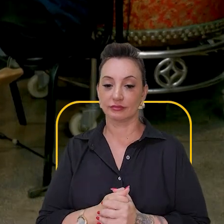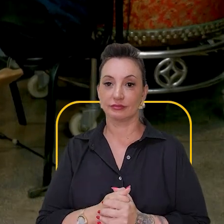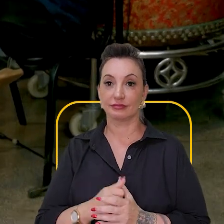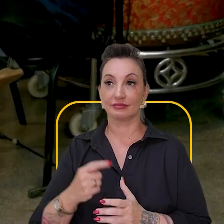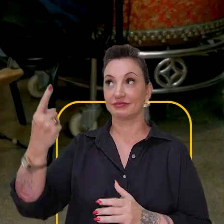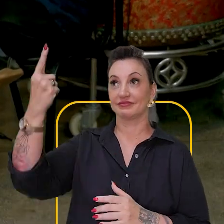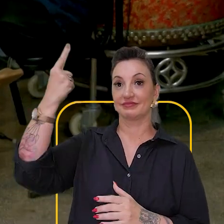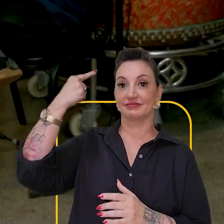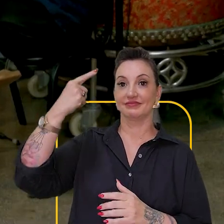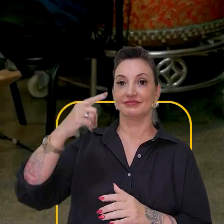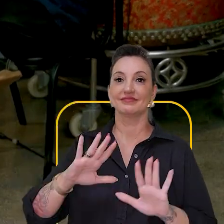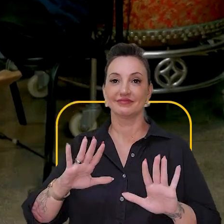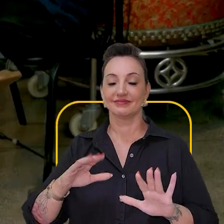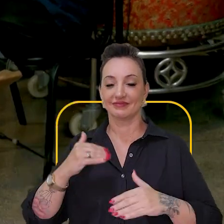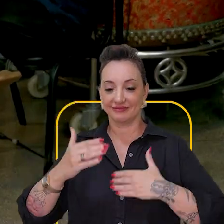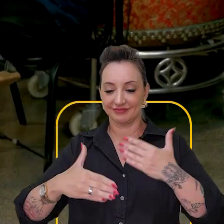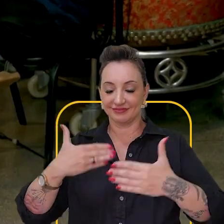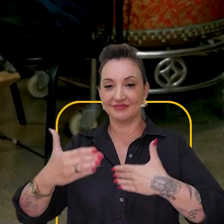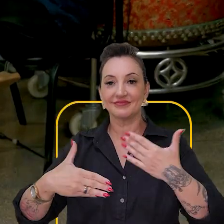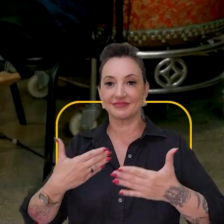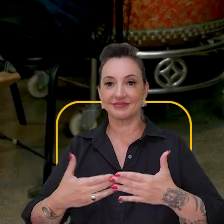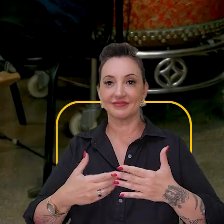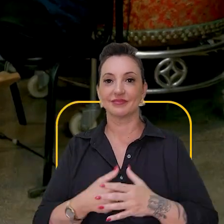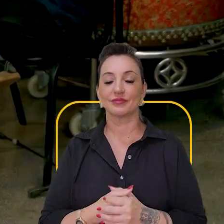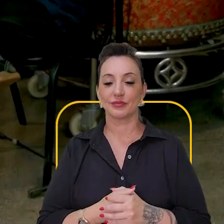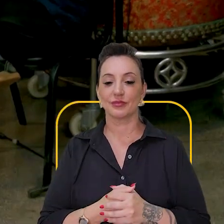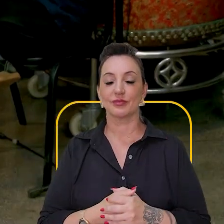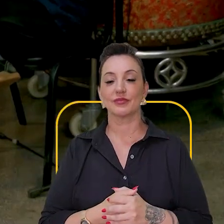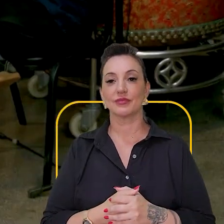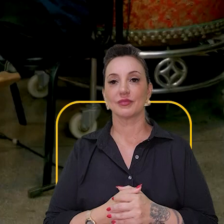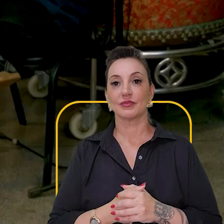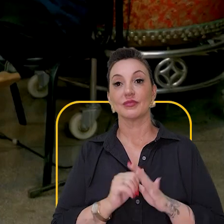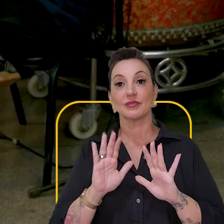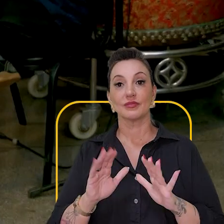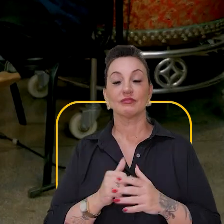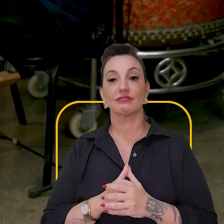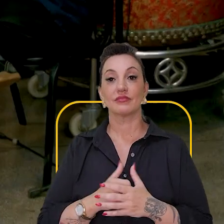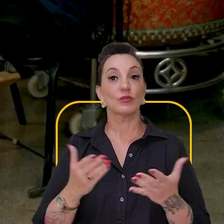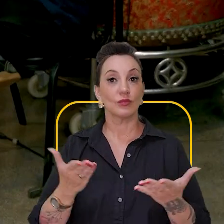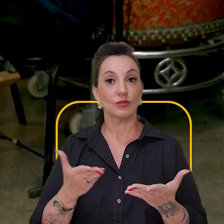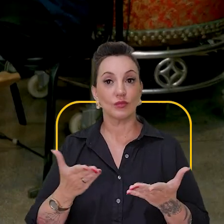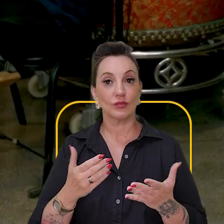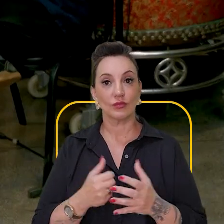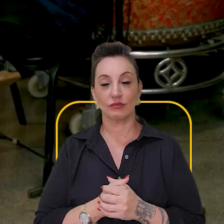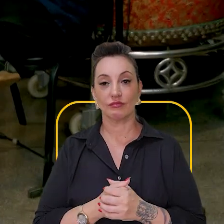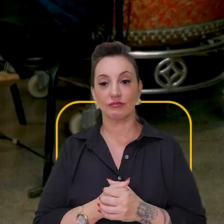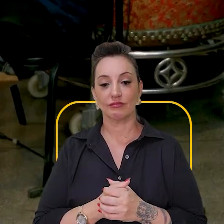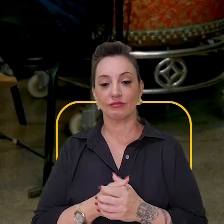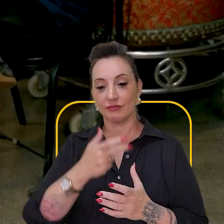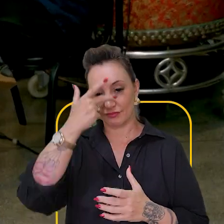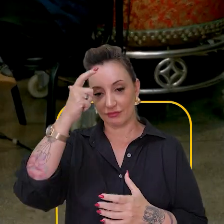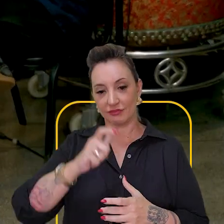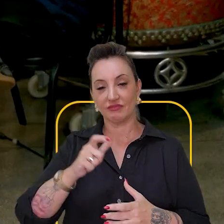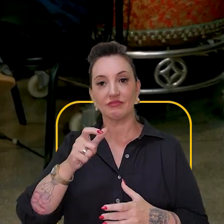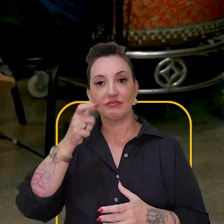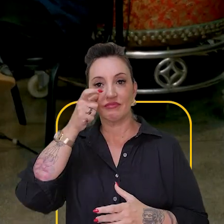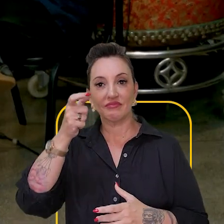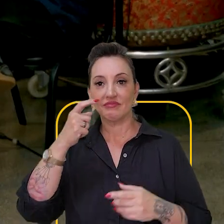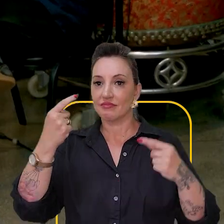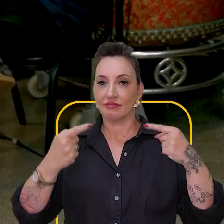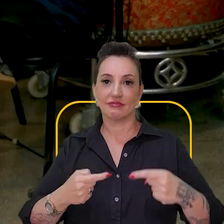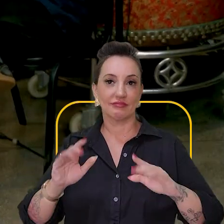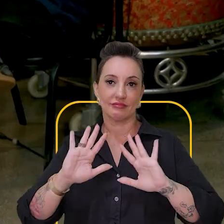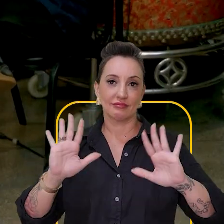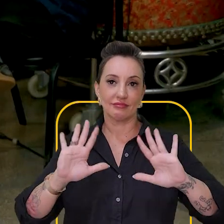o comando vem de cima acho que isso acaba passando pro pros demais então assim hoje meu pessoal não tem interesse